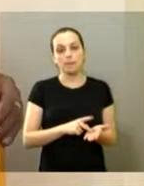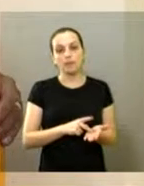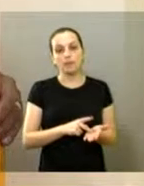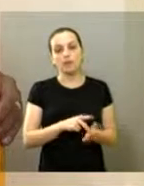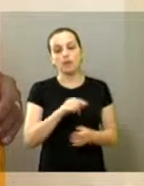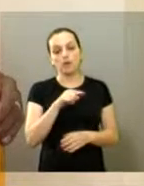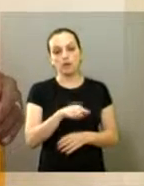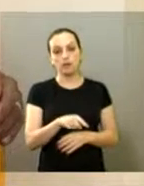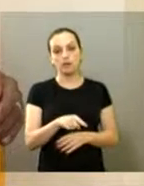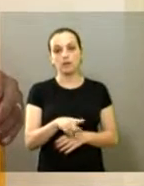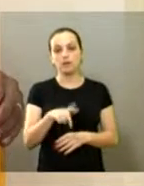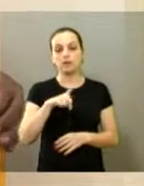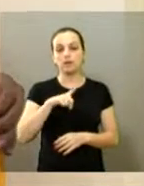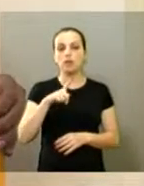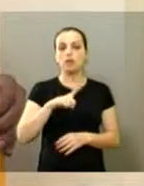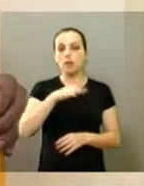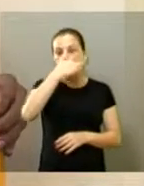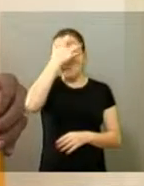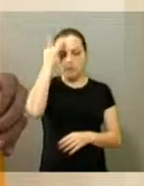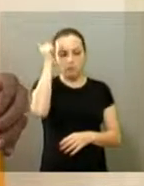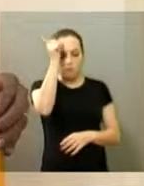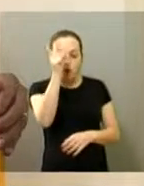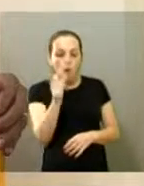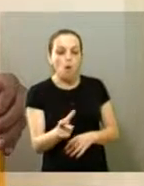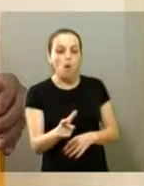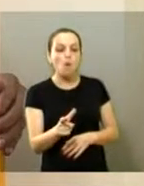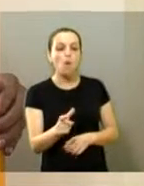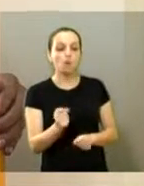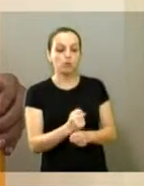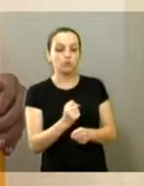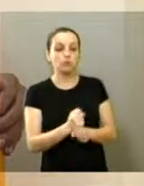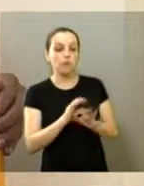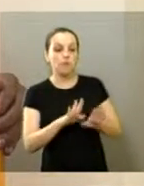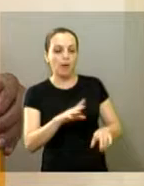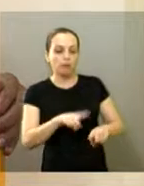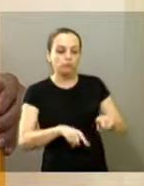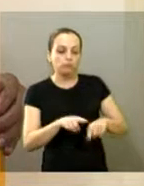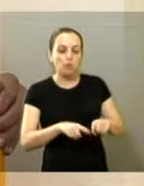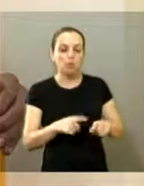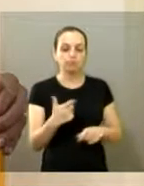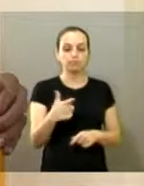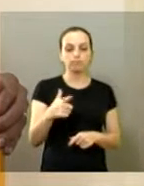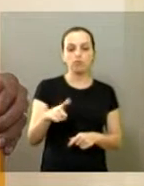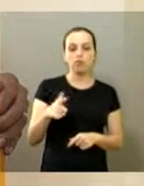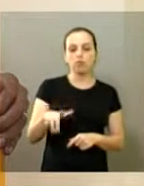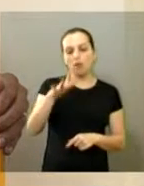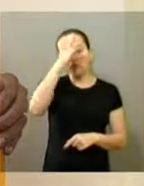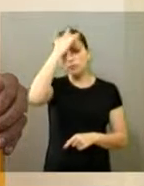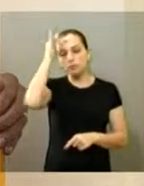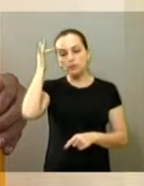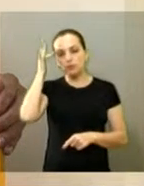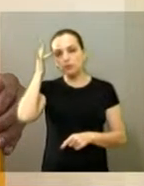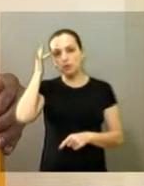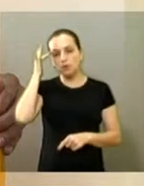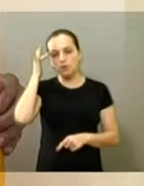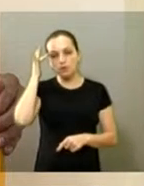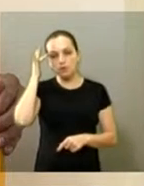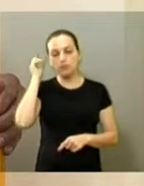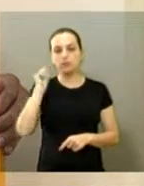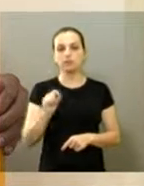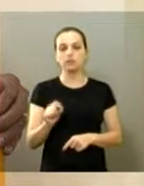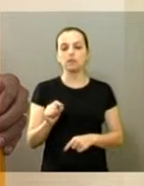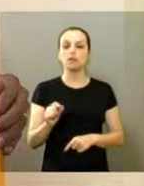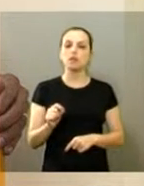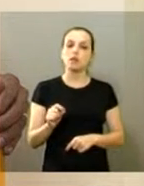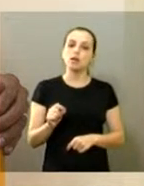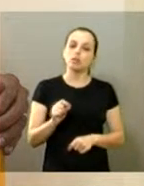você tendo mão de obra, mas não tem material. Então, né, os devotos, Santa Rita, as pessoas que